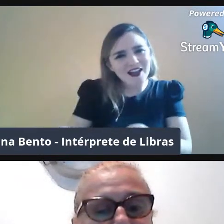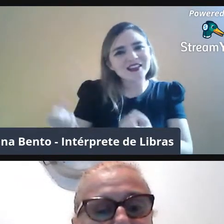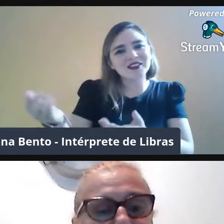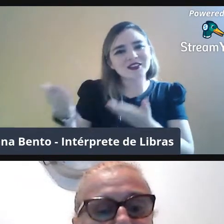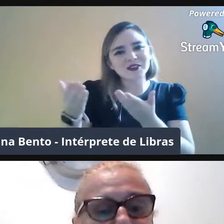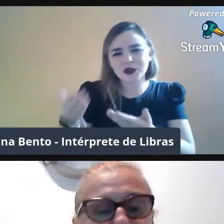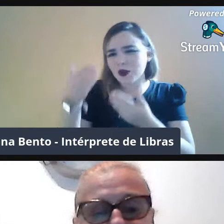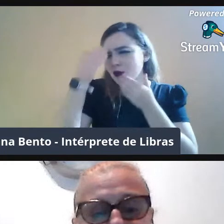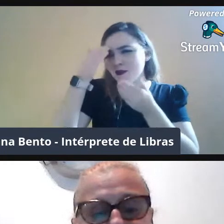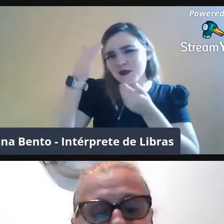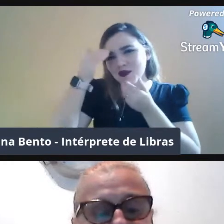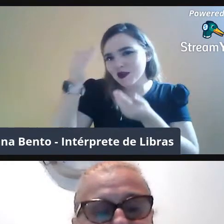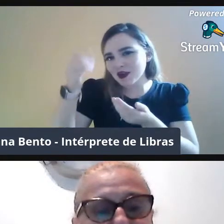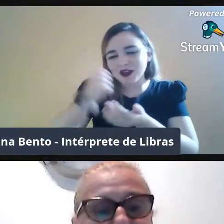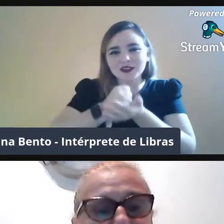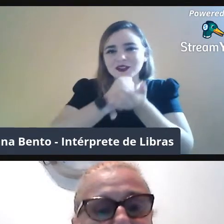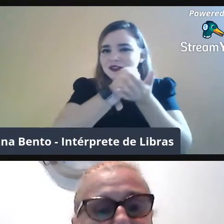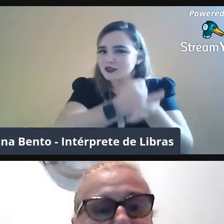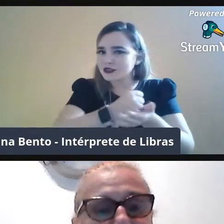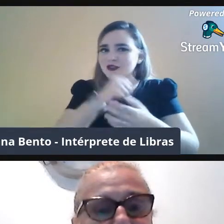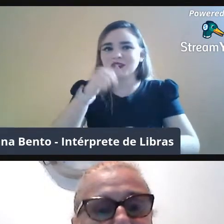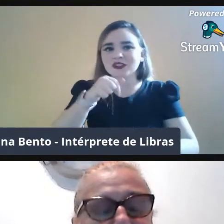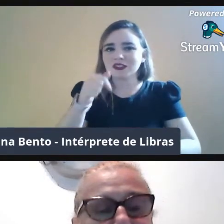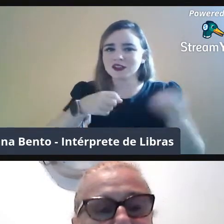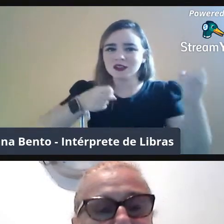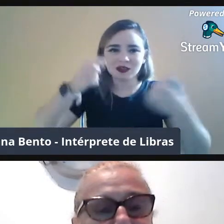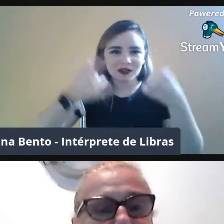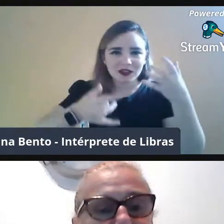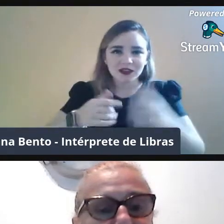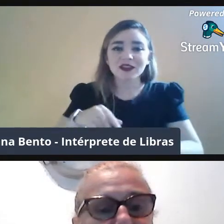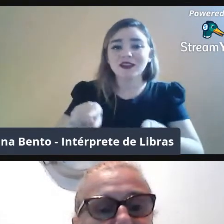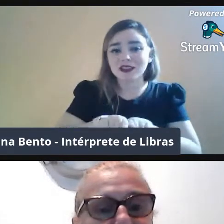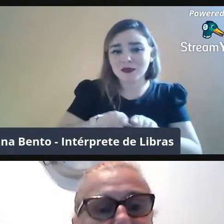Tatiana. Você enriqueceu muito o nosso momento aqui. E